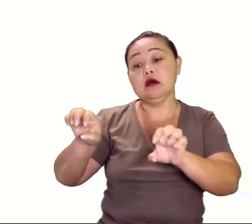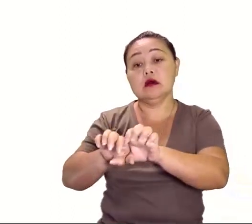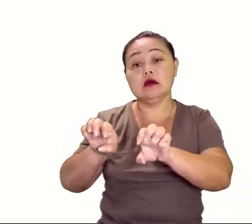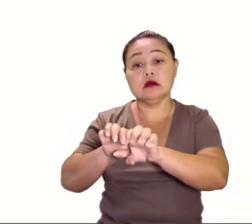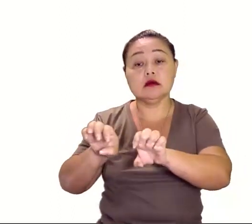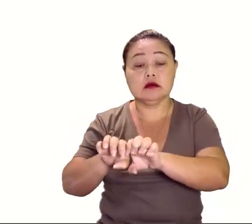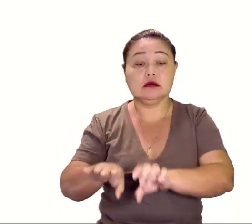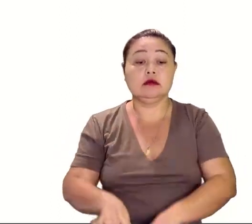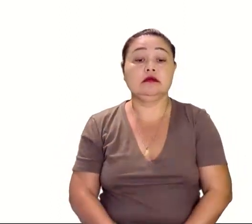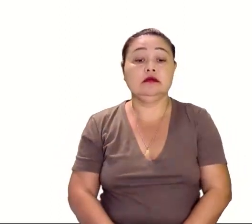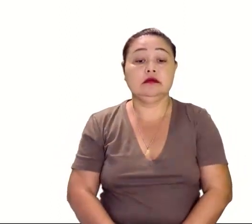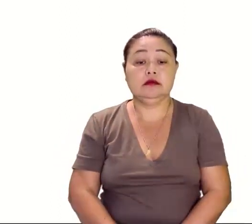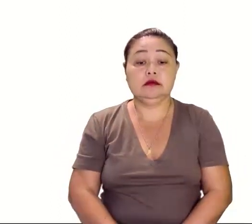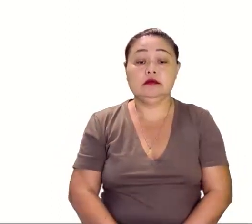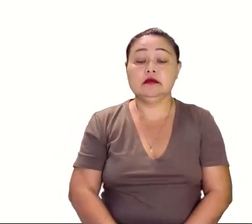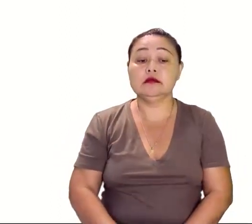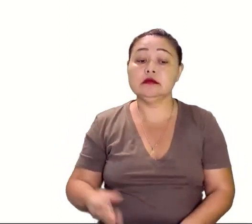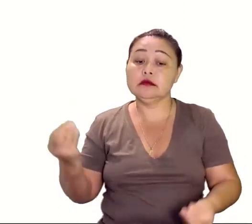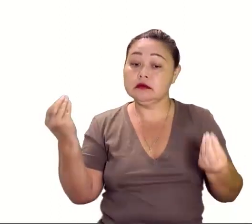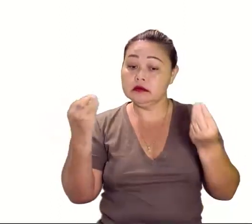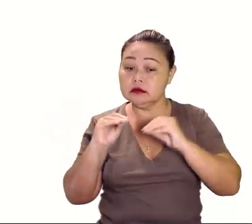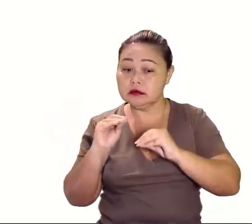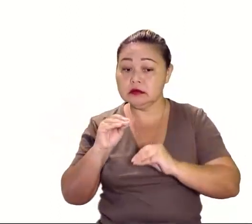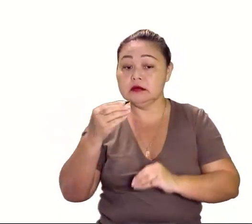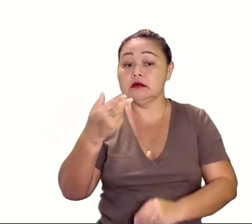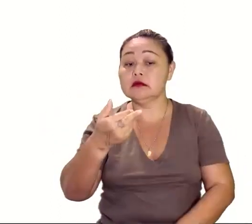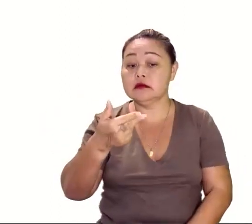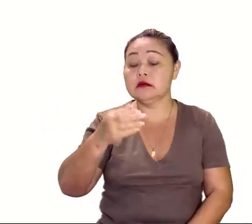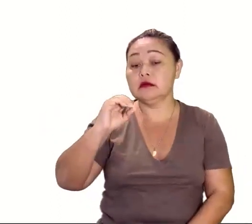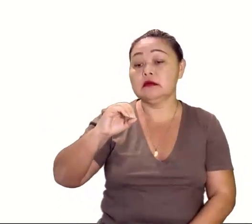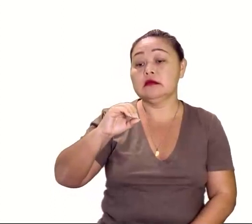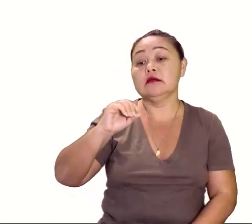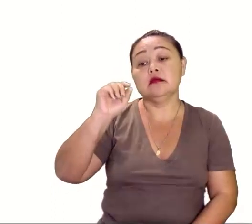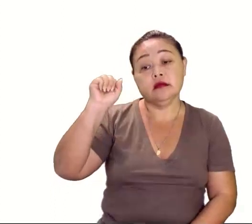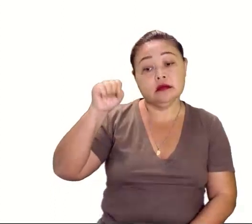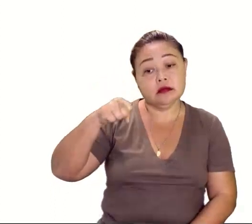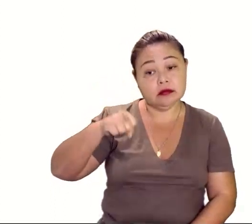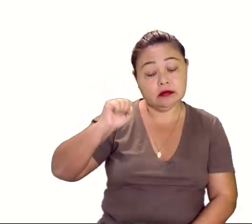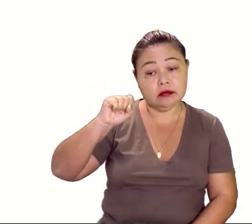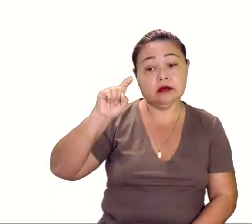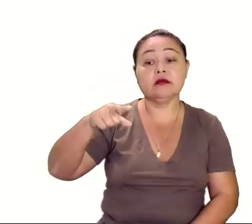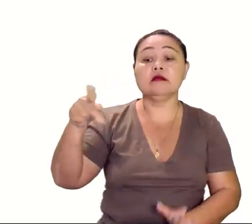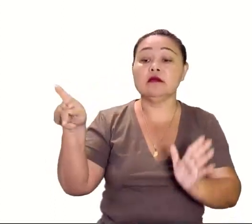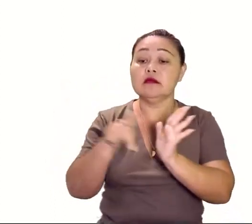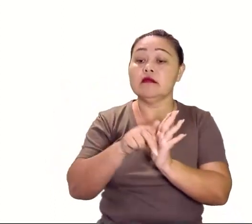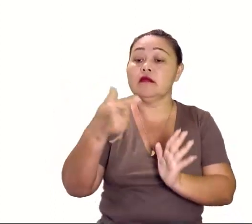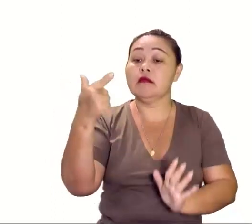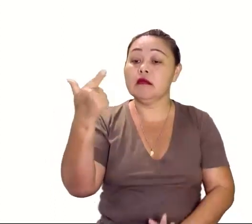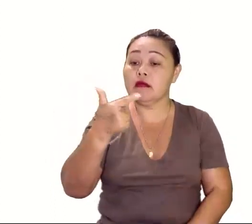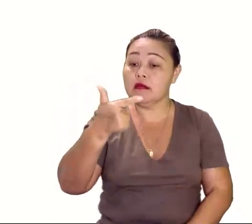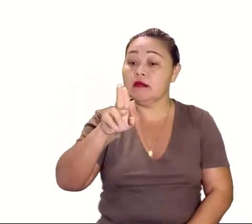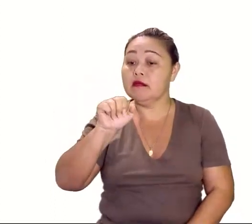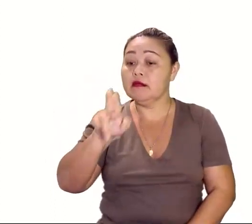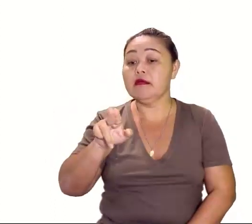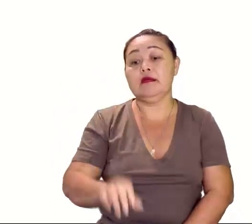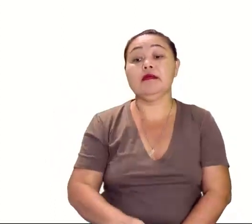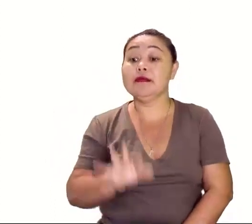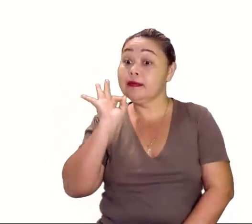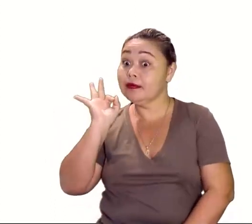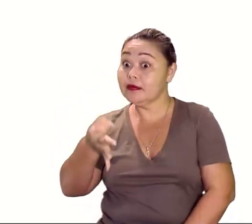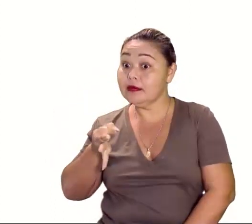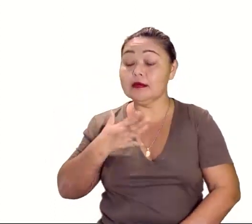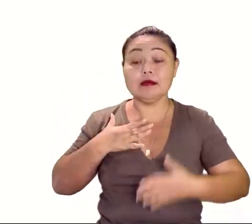equação, pode ser também. Quem colocou aí um igual a 0, ela é sim do segundo grau. Certo?